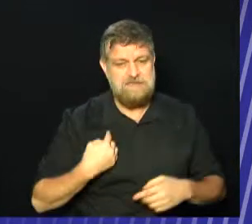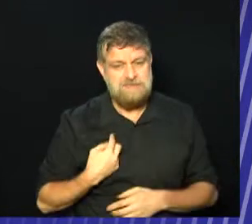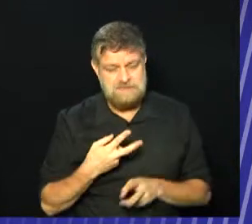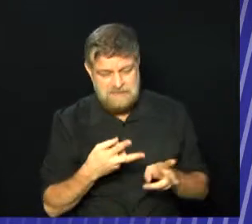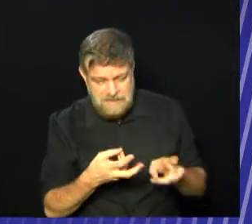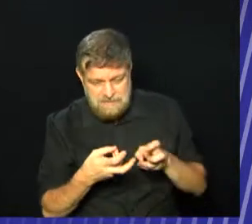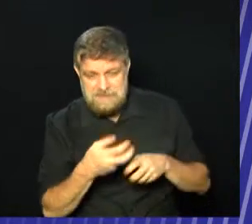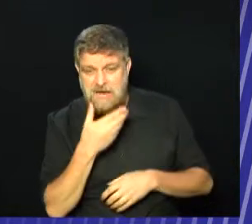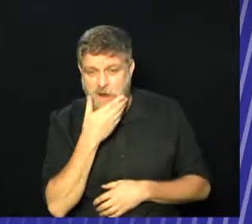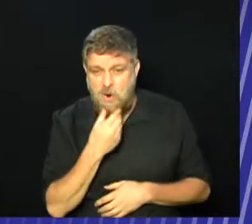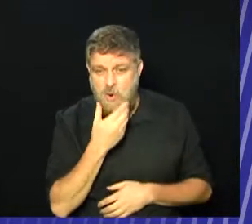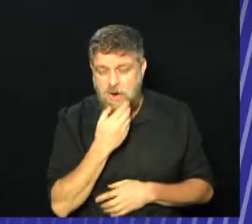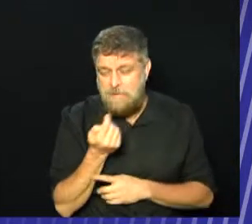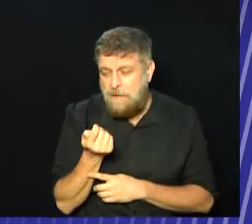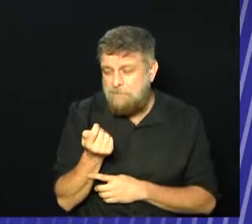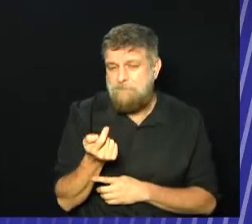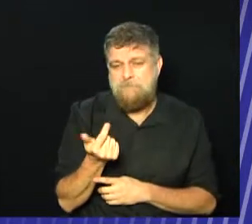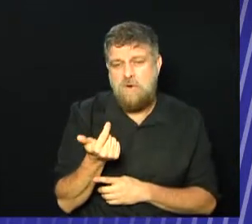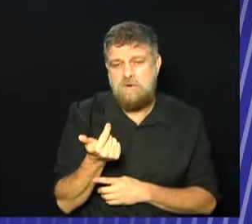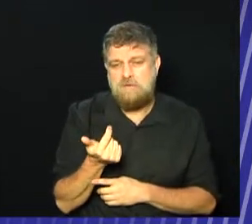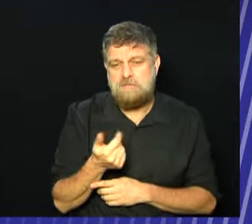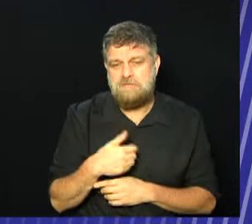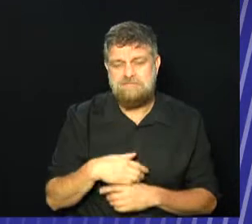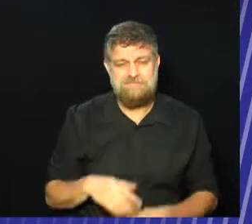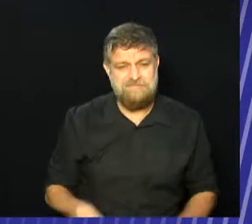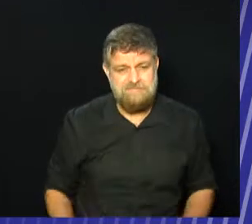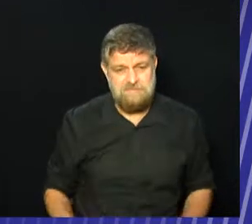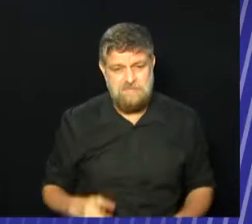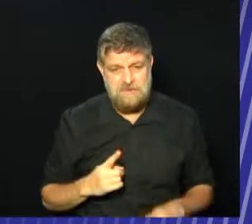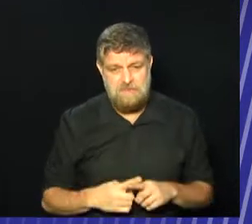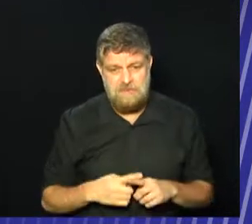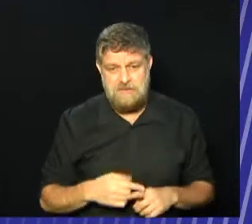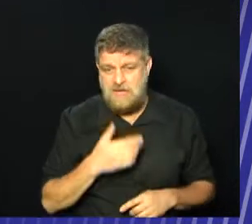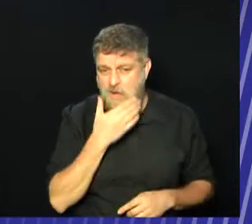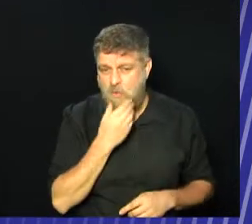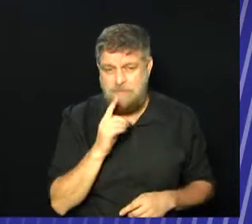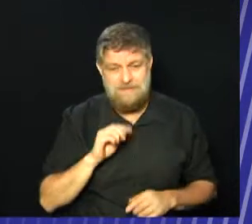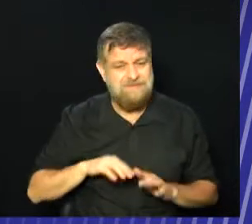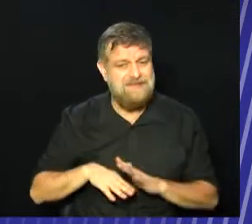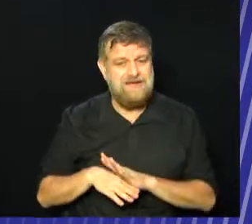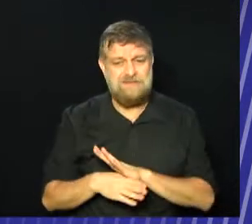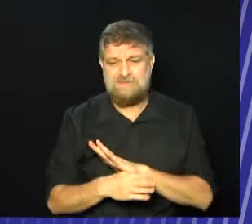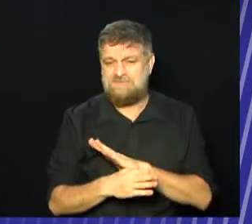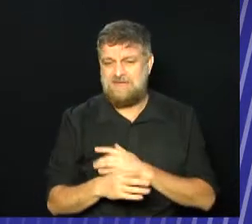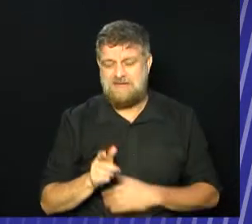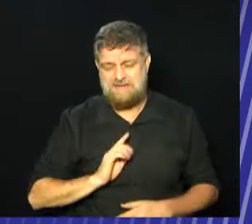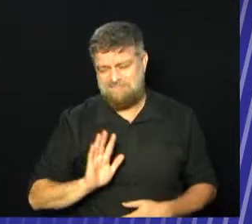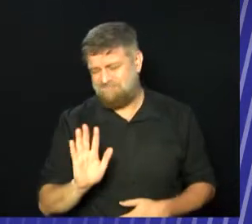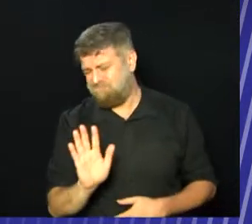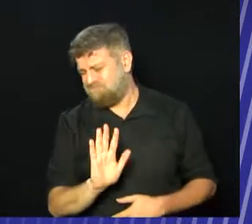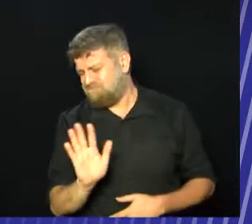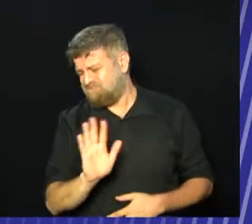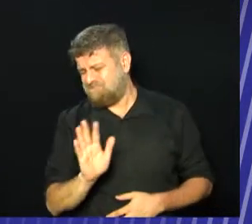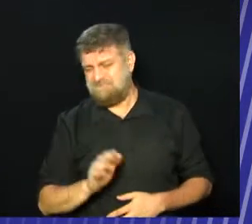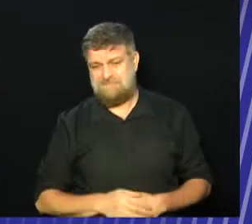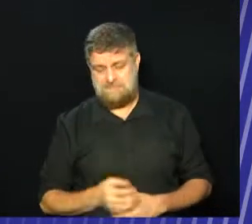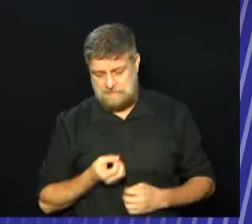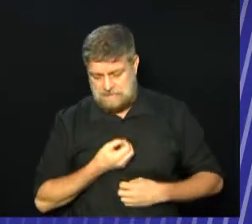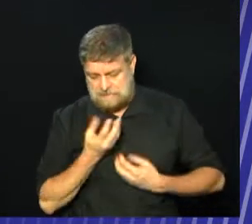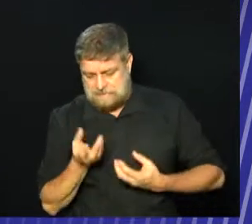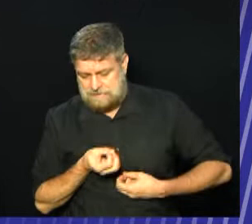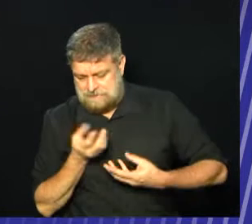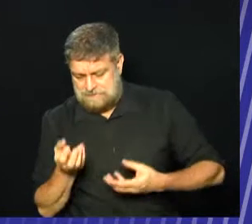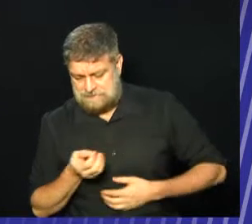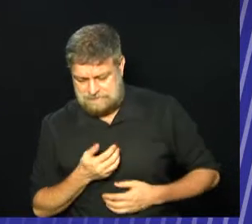adesão dos homens era muito pequena. Porque o homem não está acostumado a isso, não está acostumado a falar sobre a